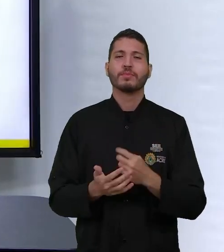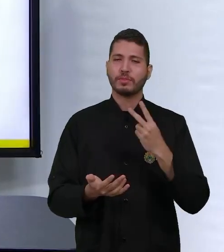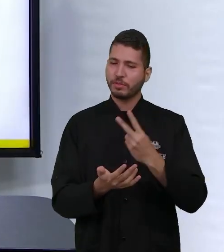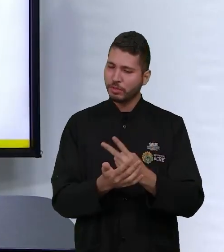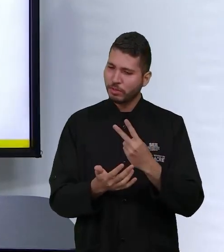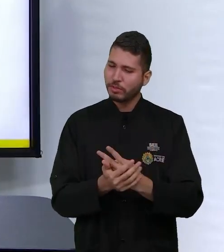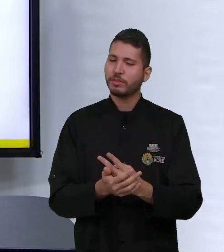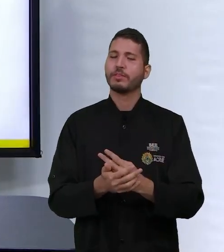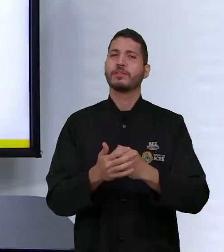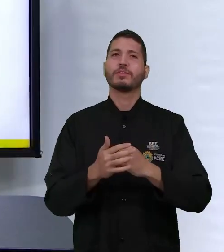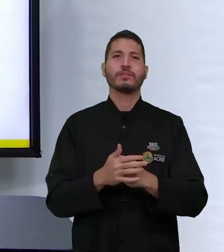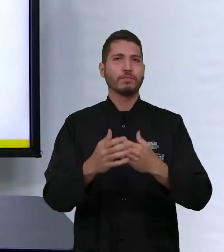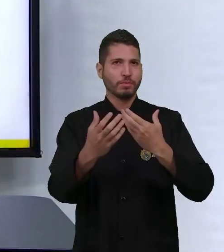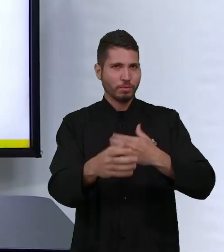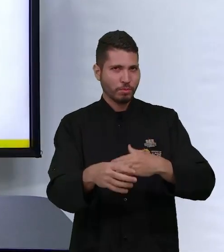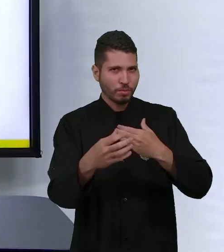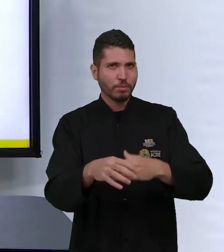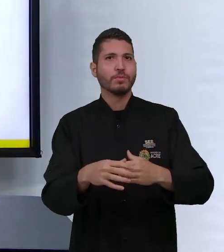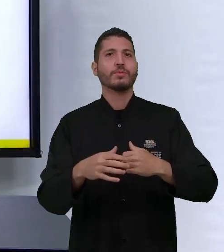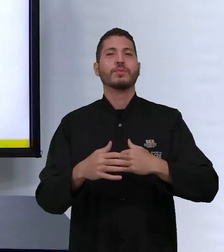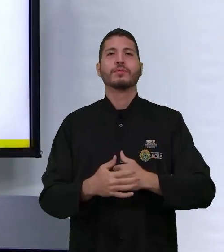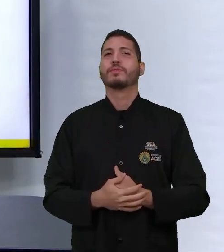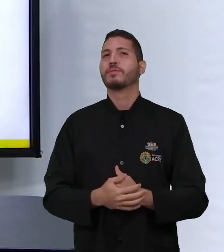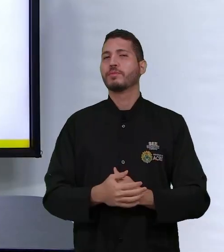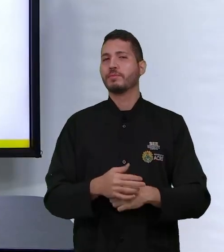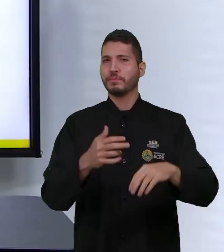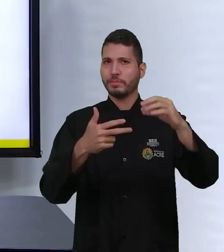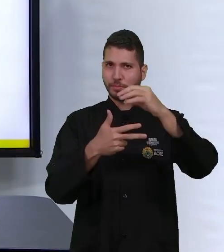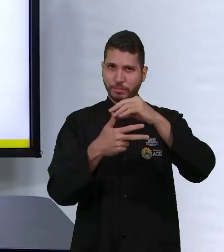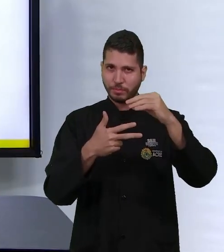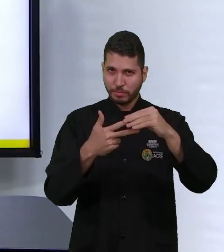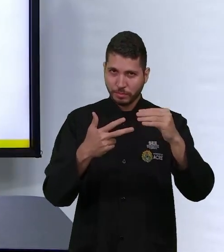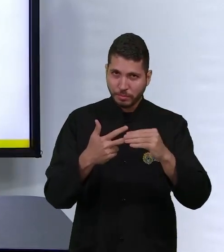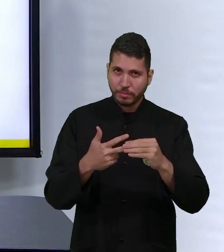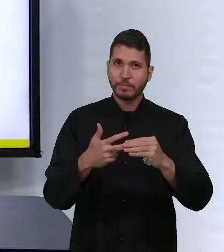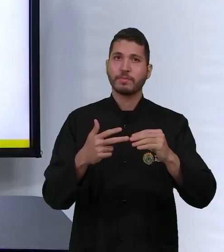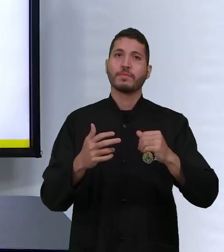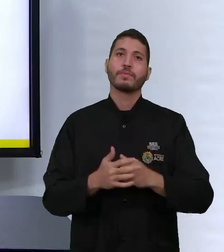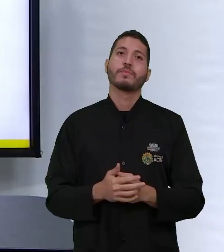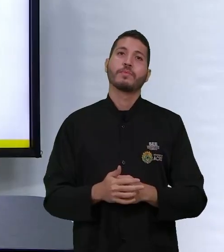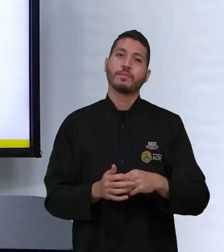concursos, principalmente no Enem. Você aí que está se preparando, pode ter certeza que